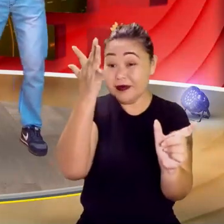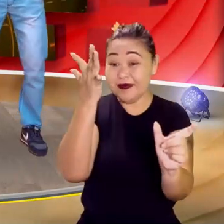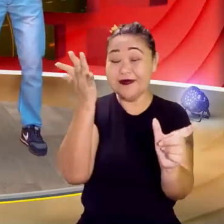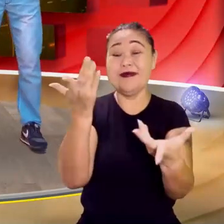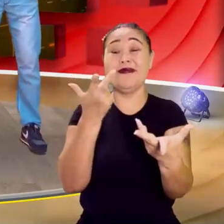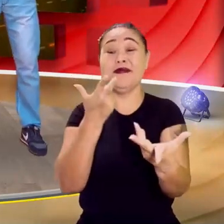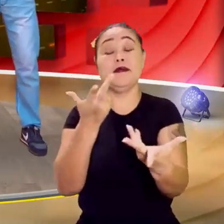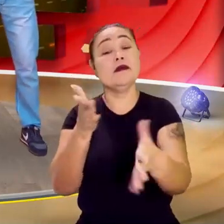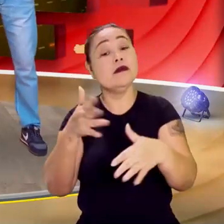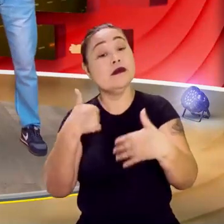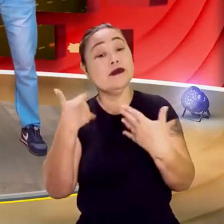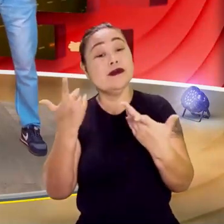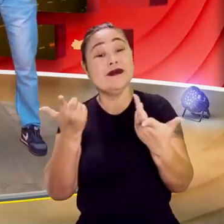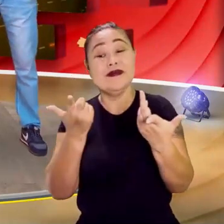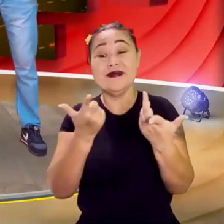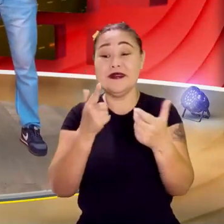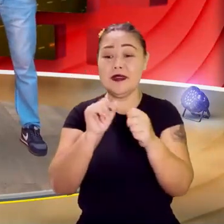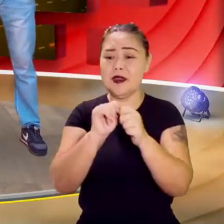ditas.